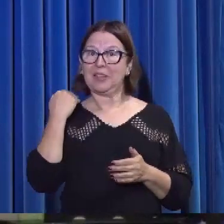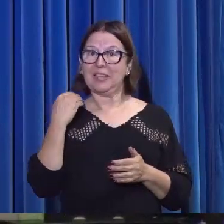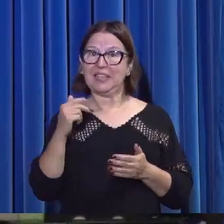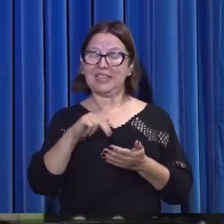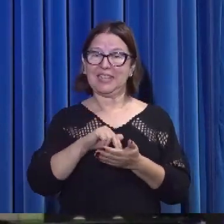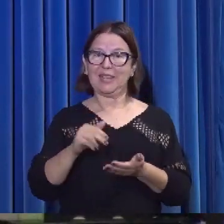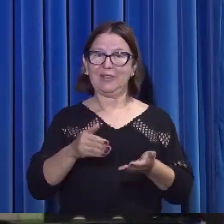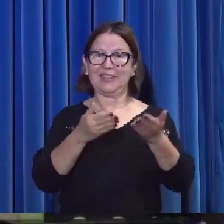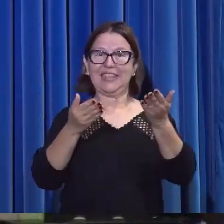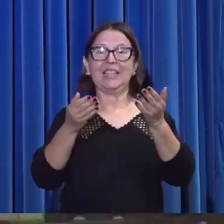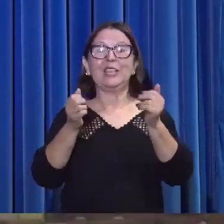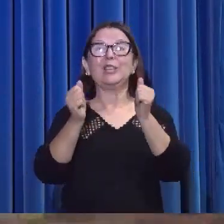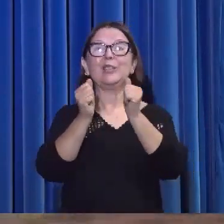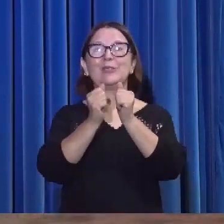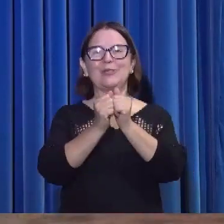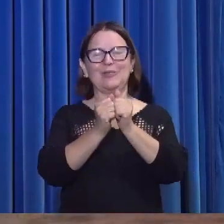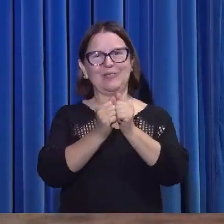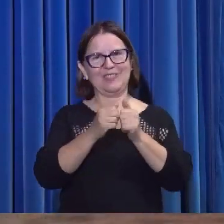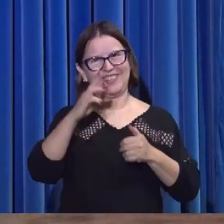morte.